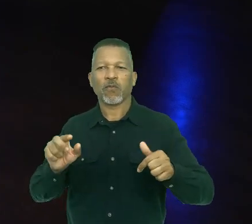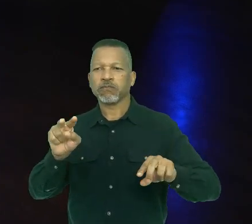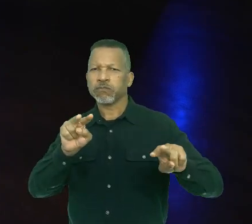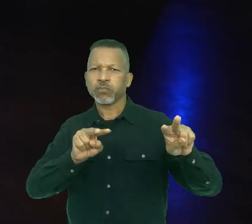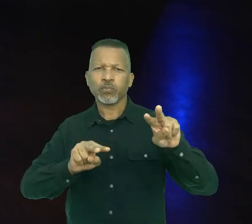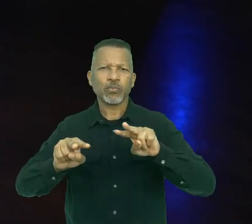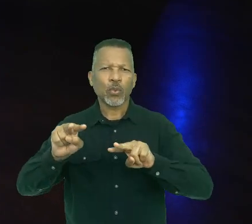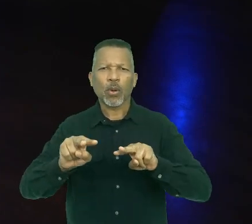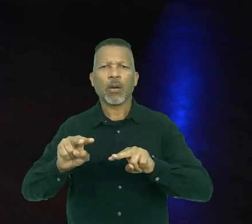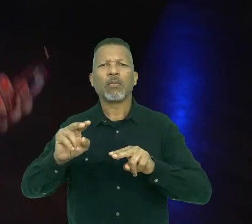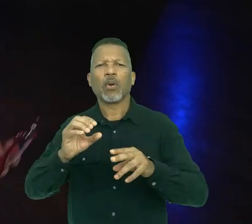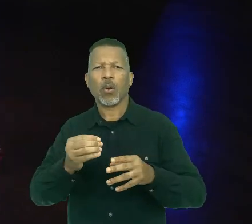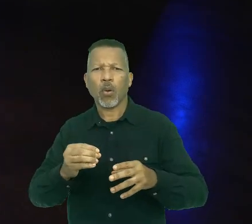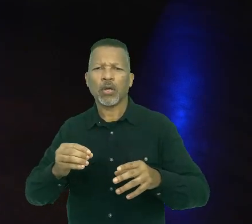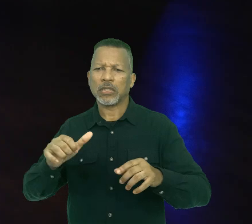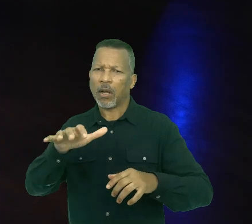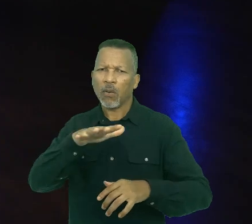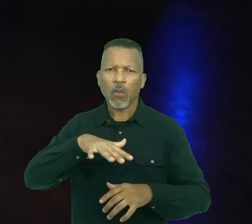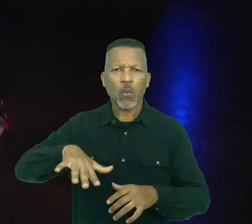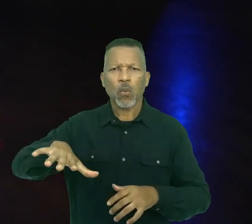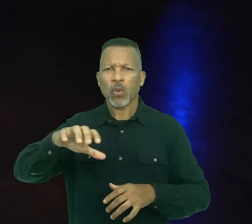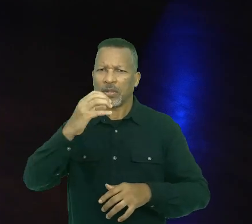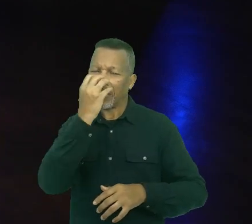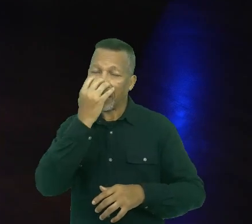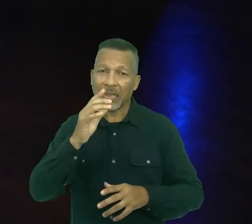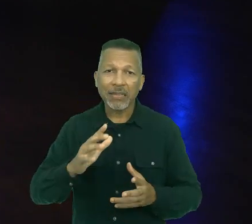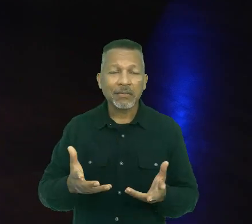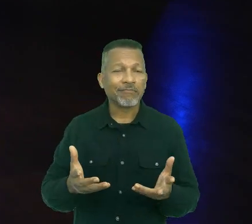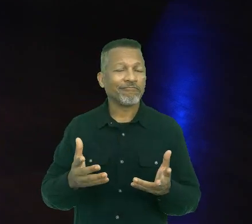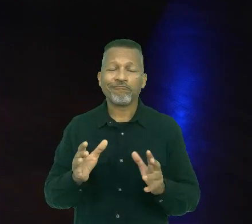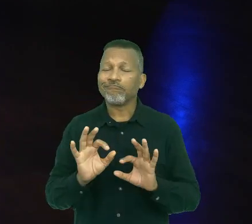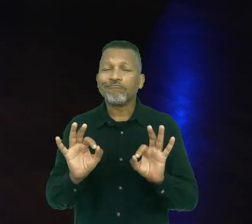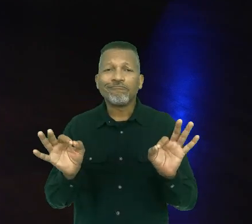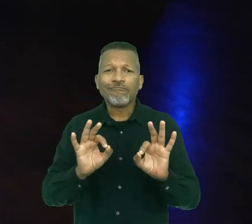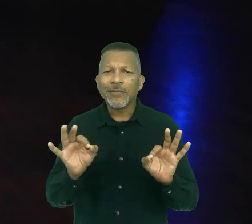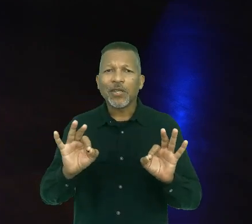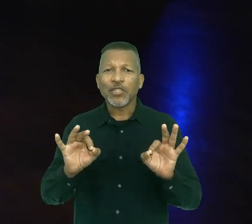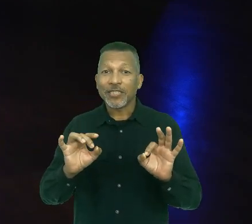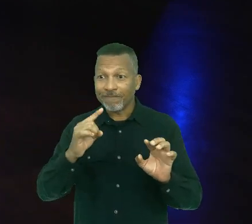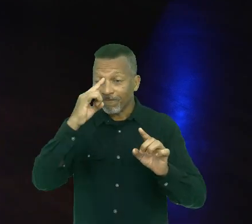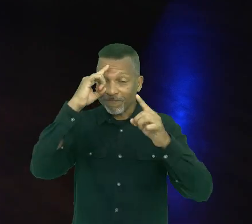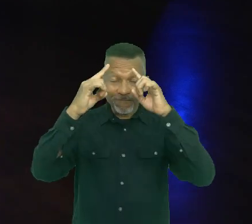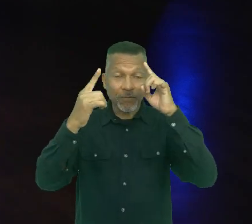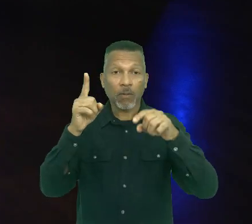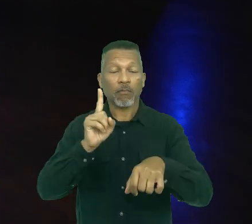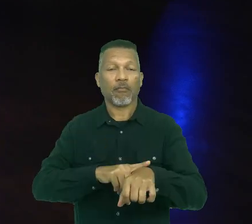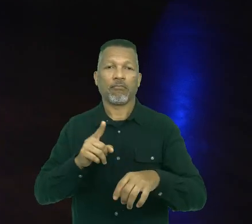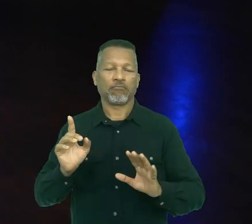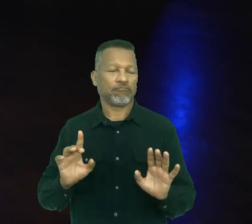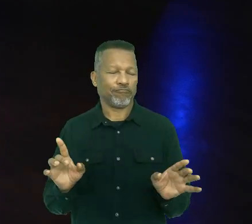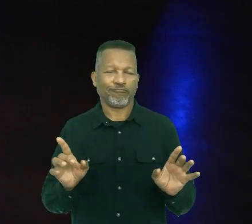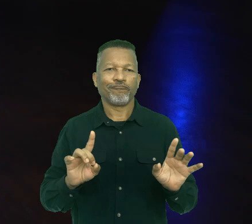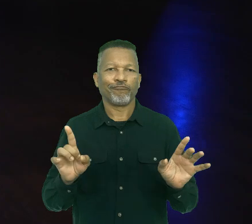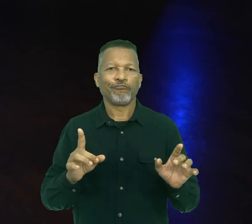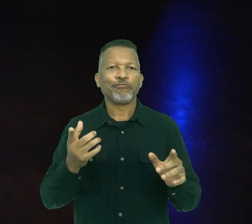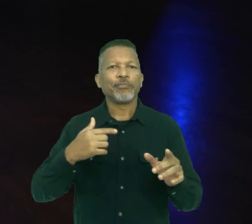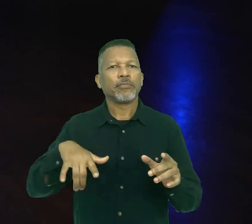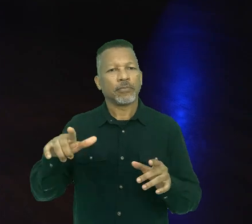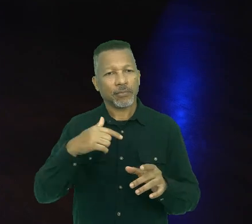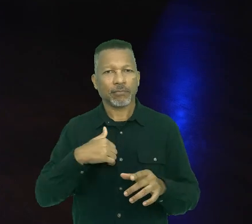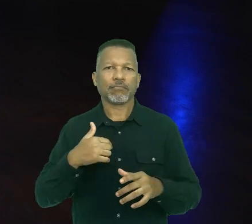Otto e Didi, que era essa coisa da rua, da palhaçaria, do improviso. E aí, assim, fui